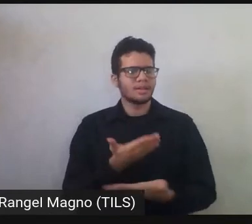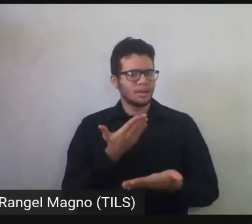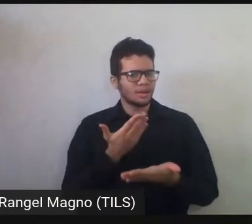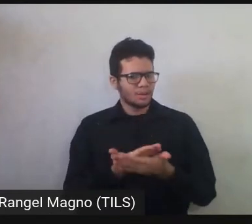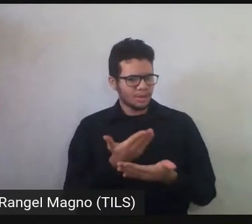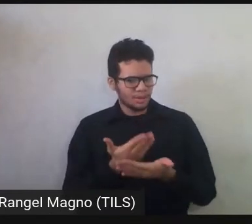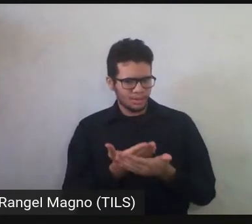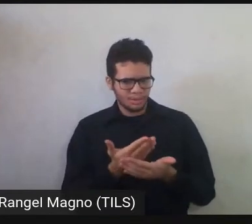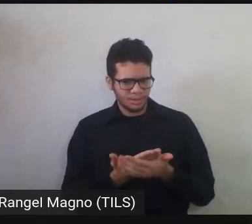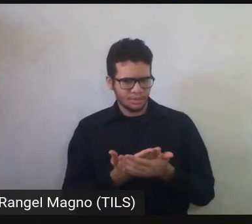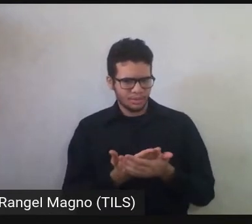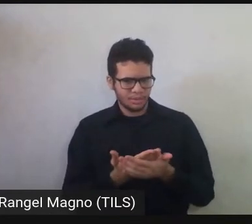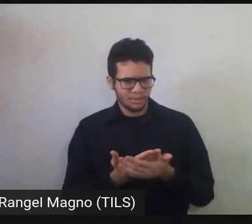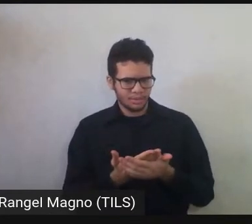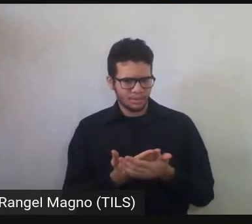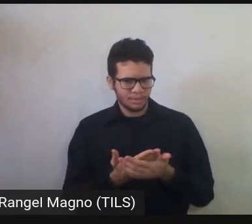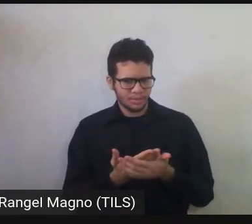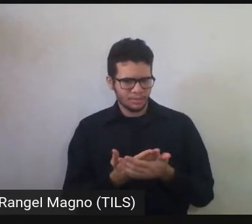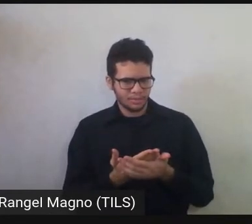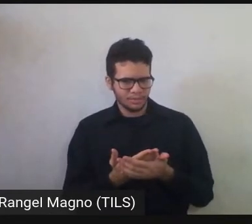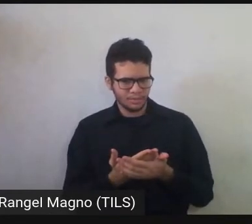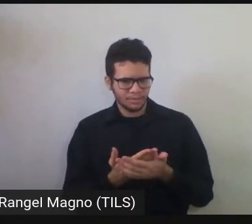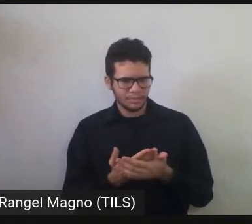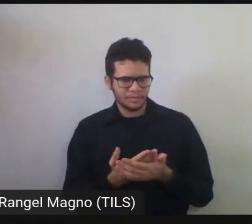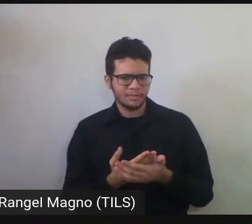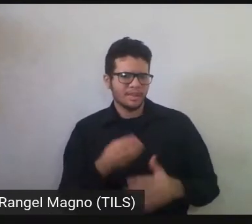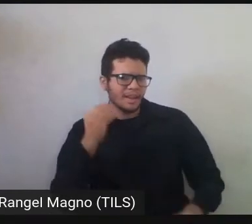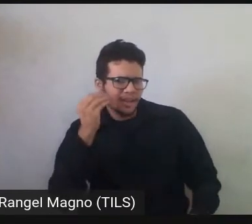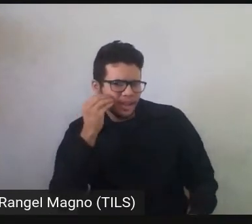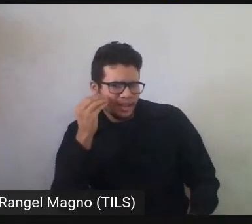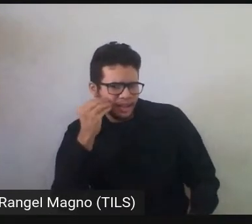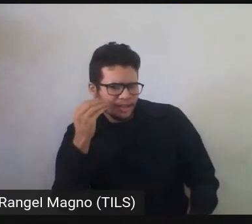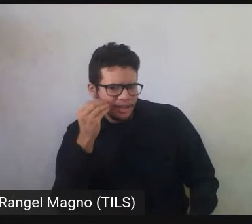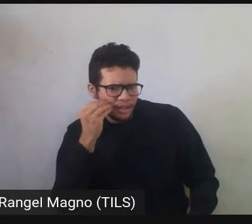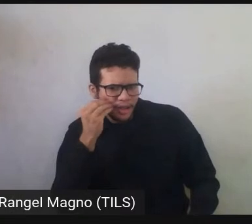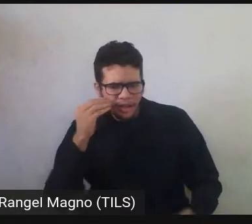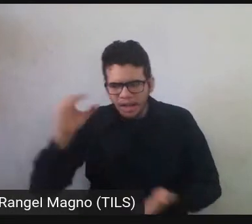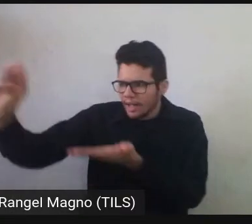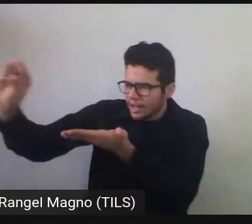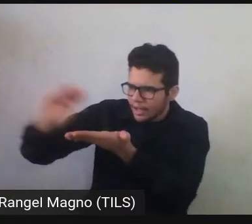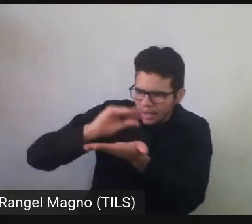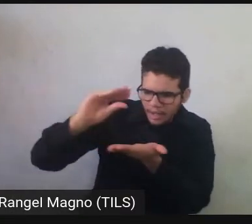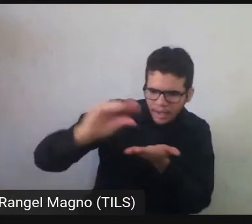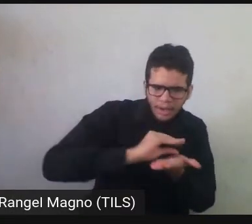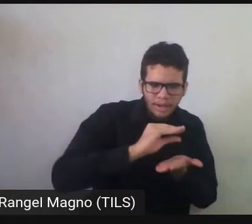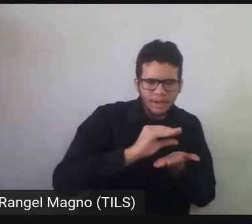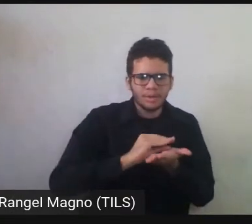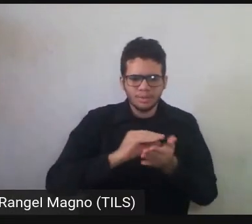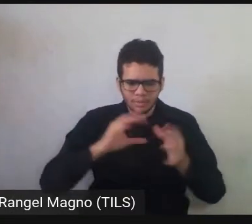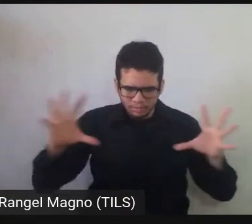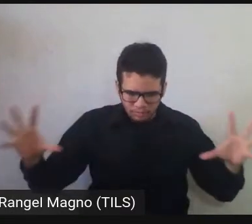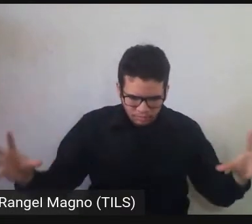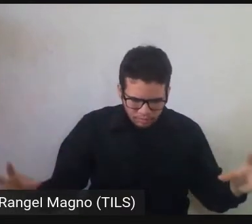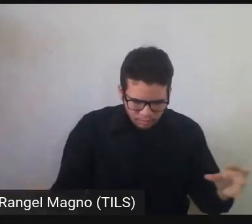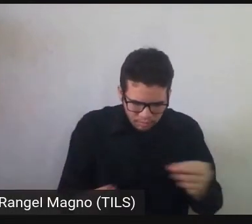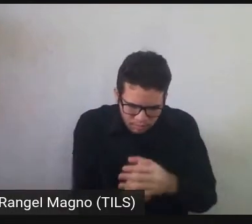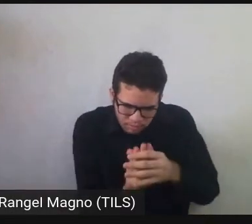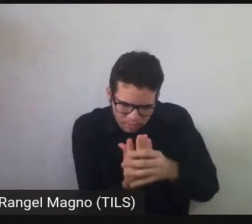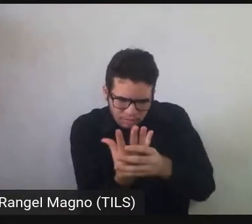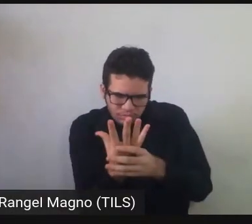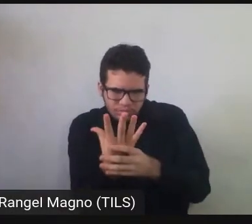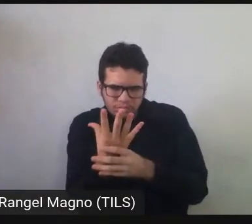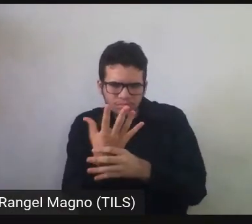obter um financiamento para fazer esse esse corpus eletrônico do manuscrito